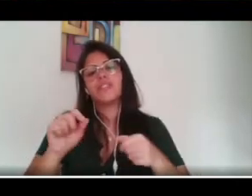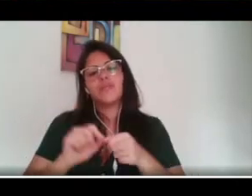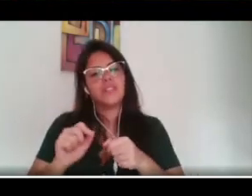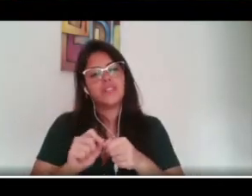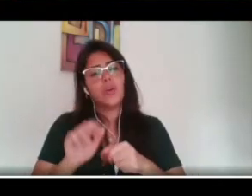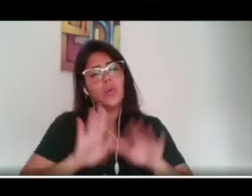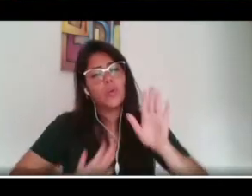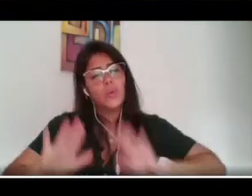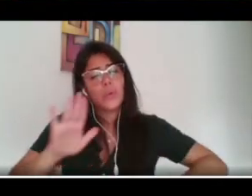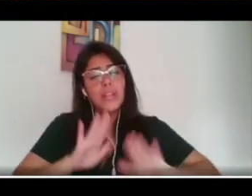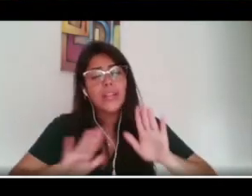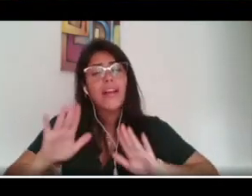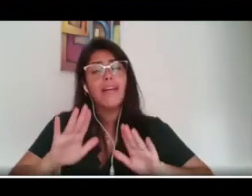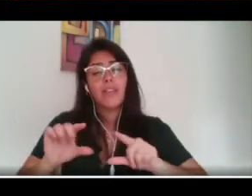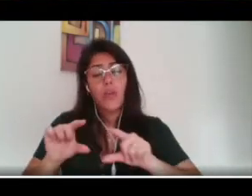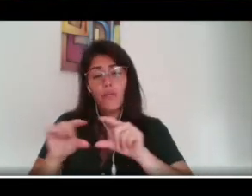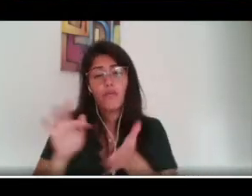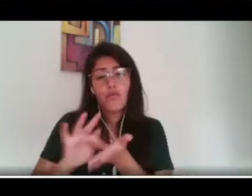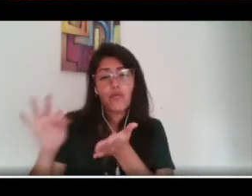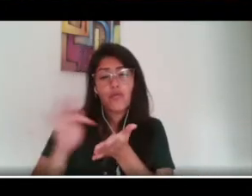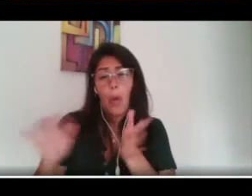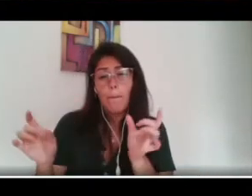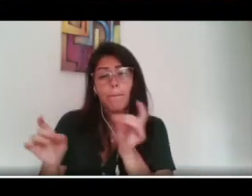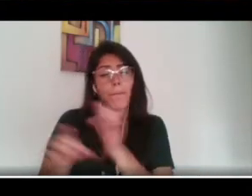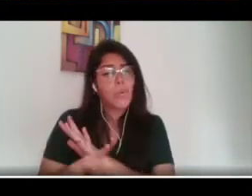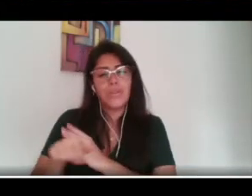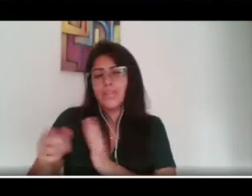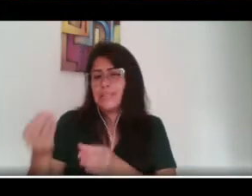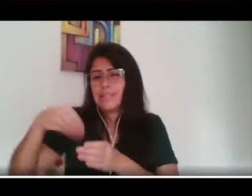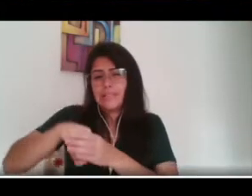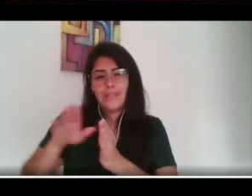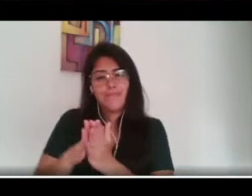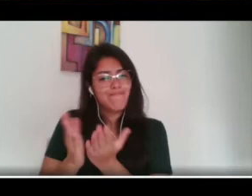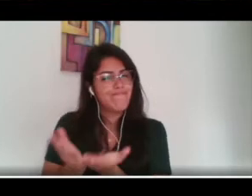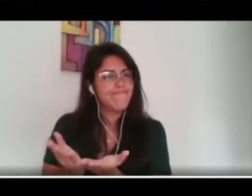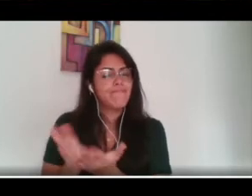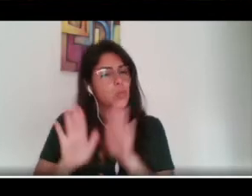Então, para dar um exemplo, então, de aplicação,